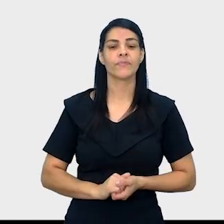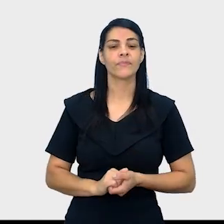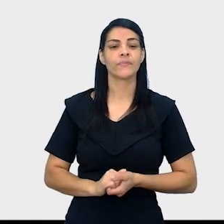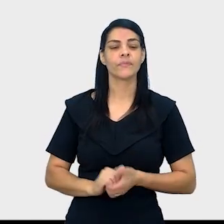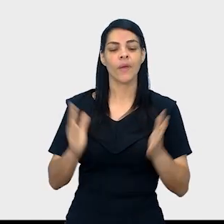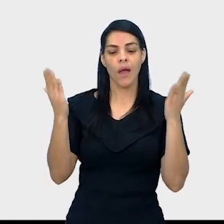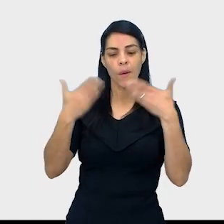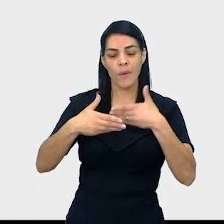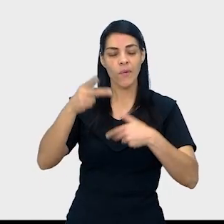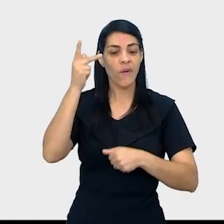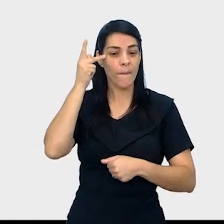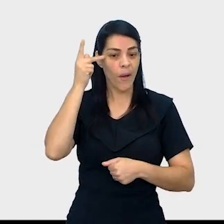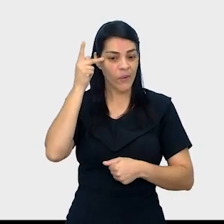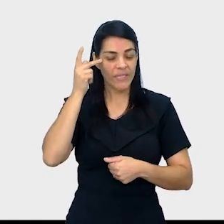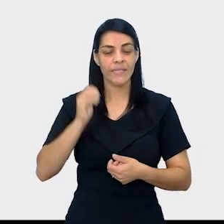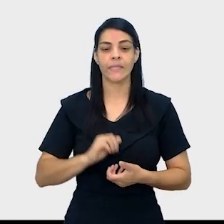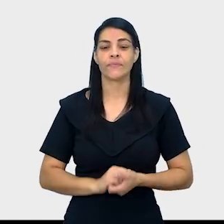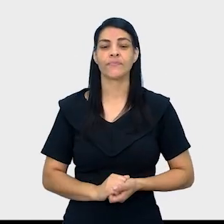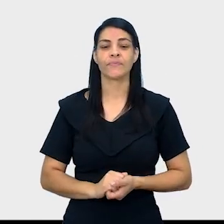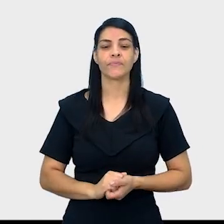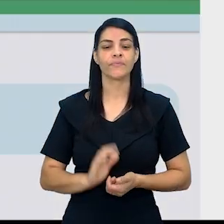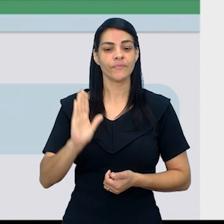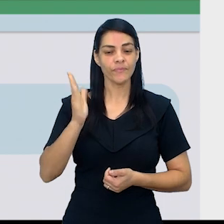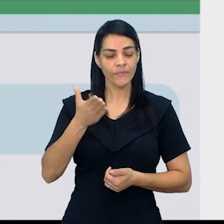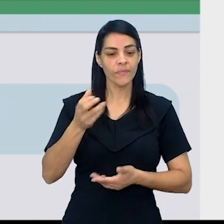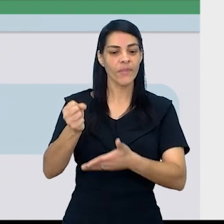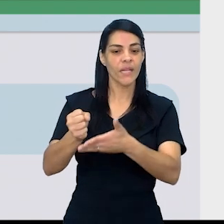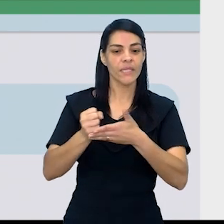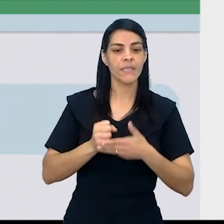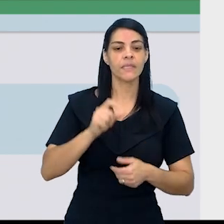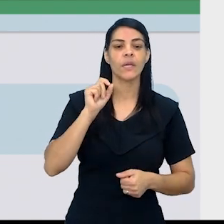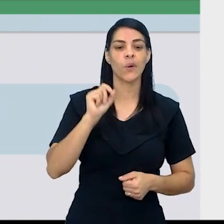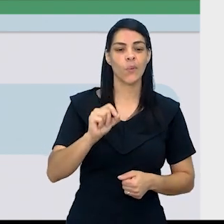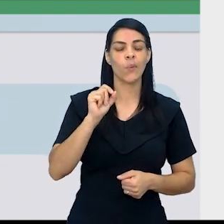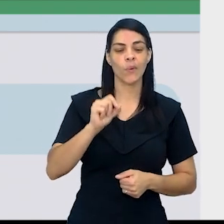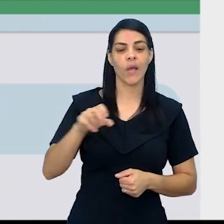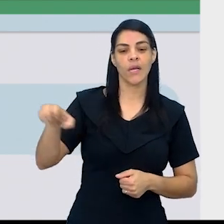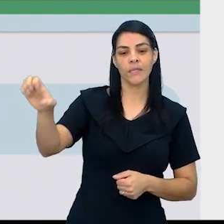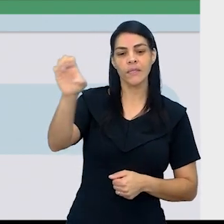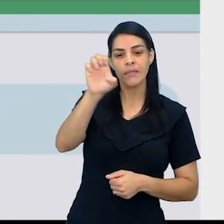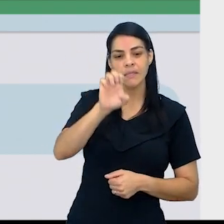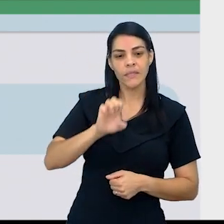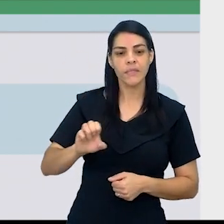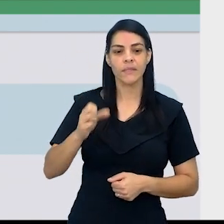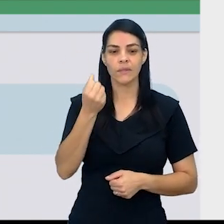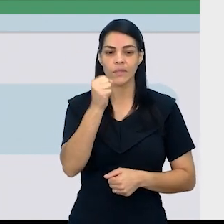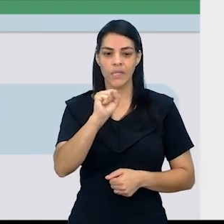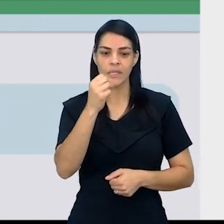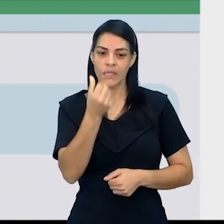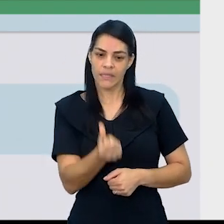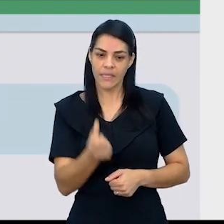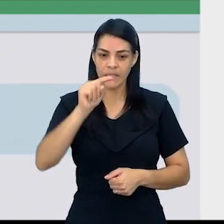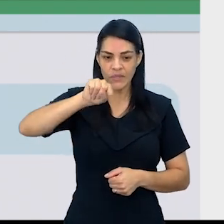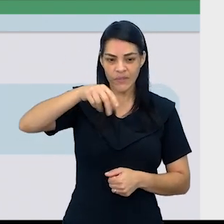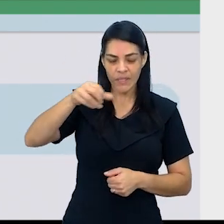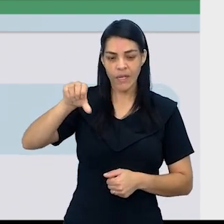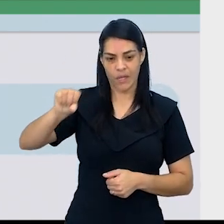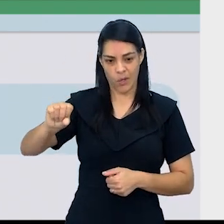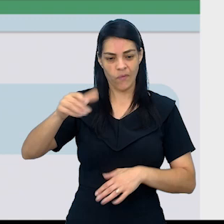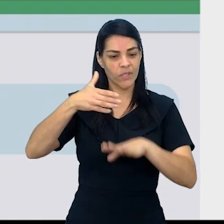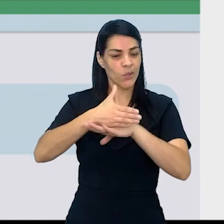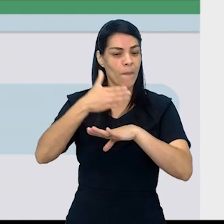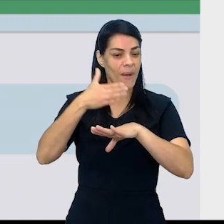vou para a prova Paulista E aí ele já vai me trazer então a nível Estadual teve 86,9 de